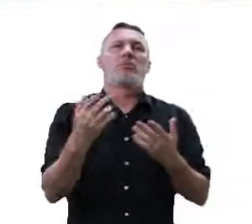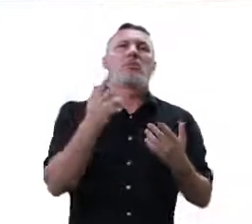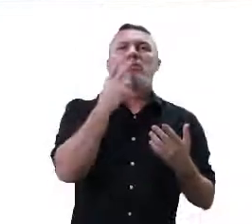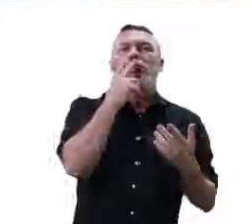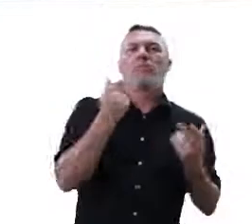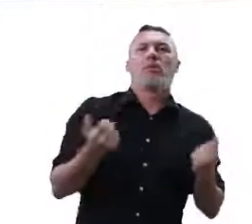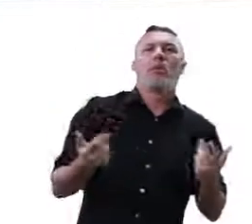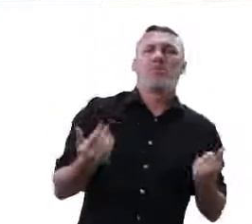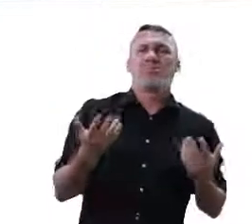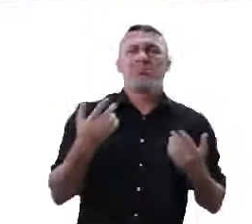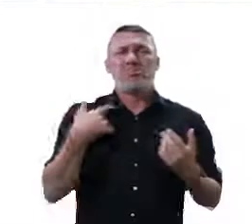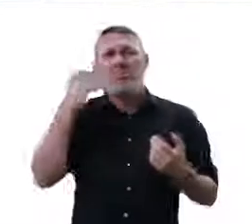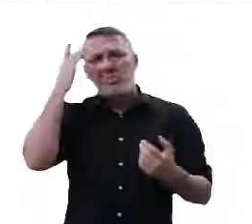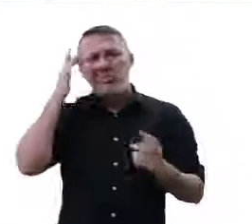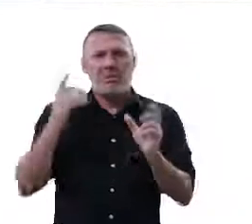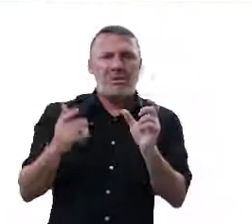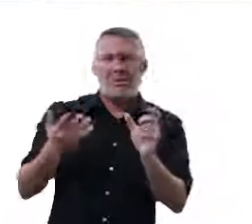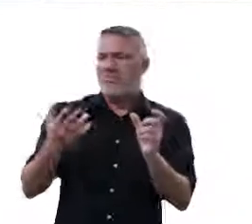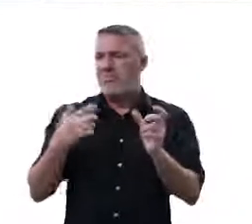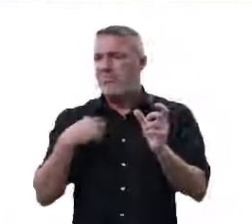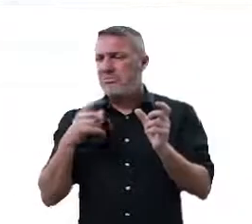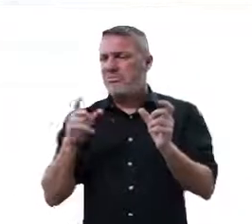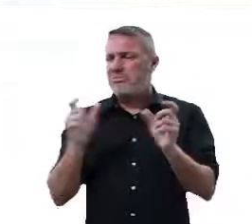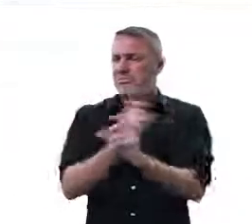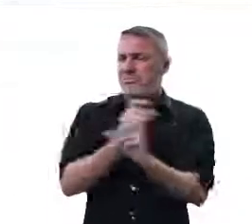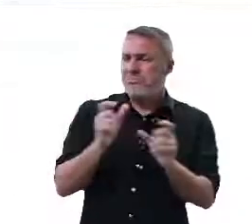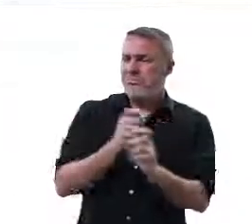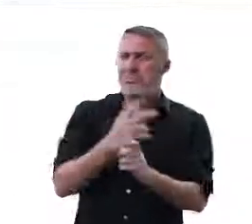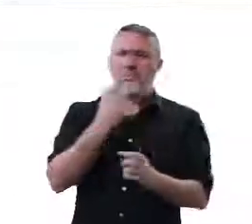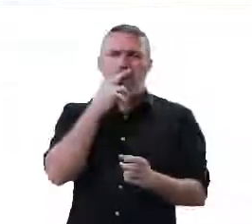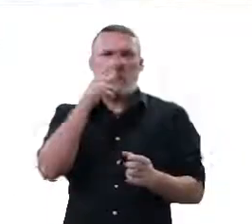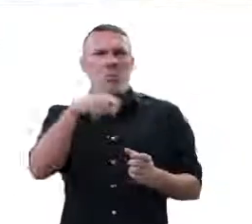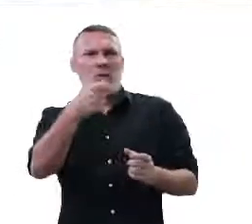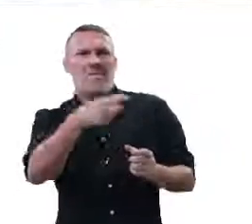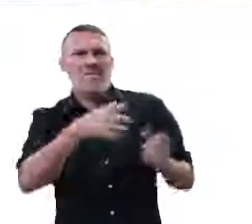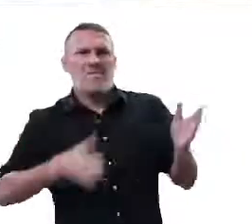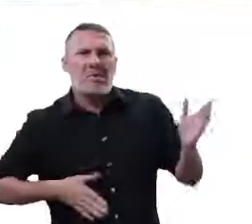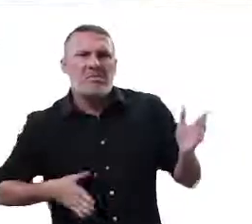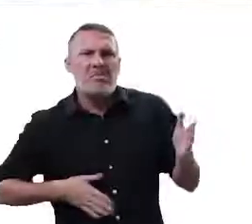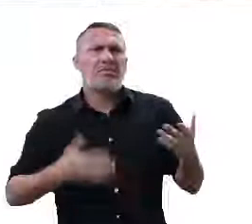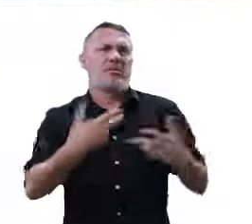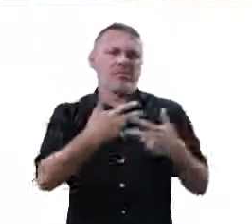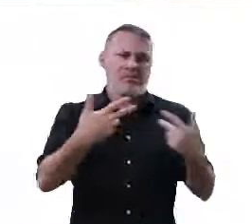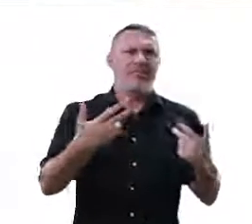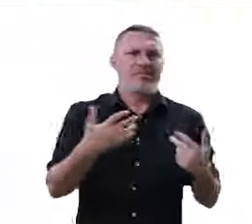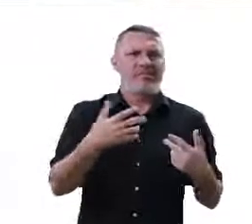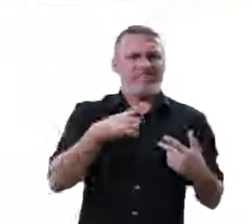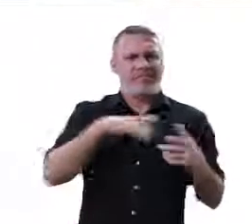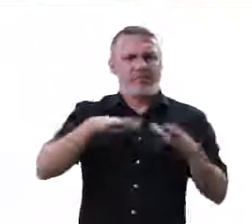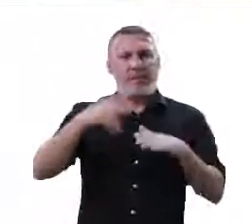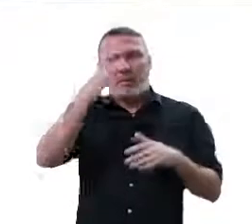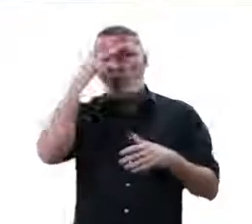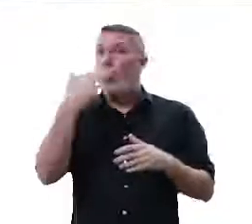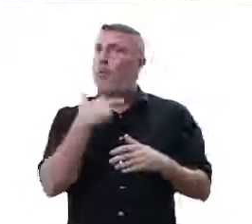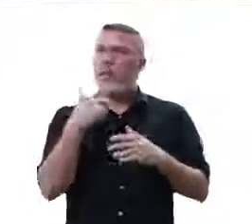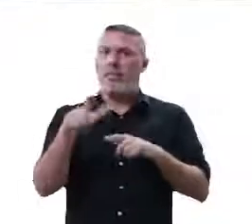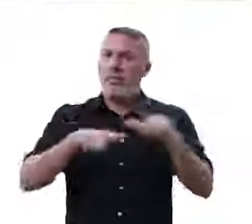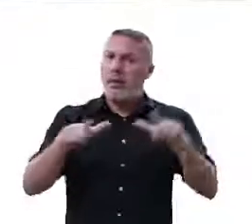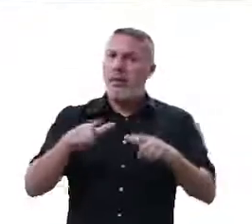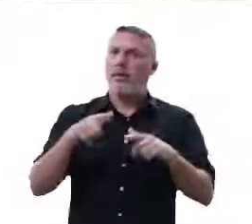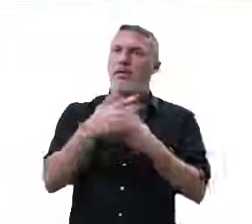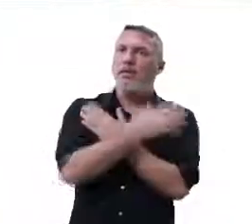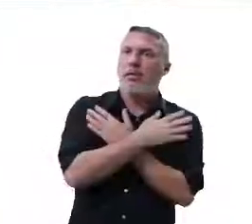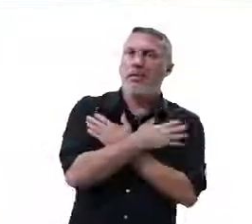né, nem sei se existe essa palavra, mas vamos lá, o vagabundismo. Né? Então, assim, as pessoas não poderiam ficar